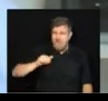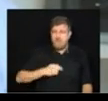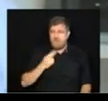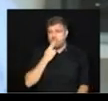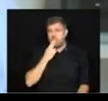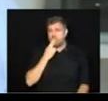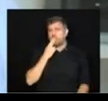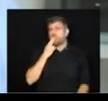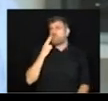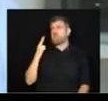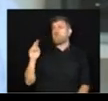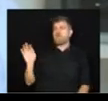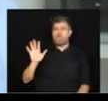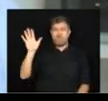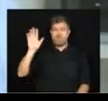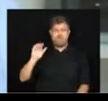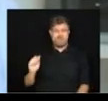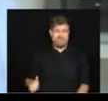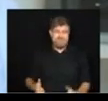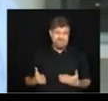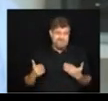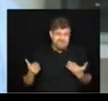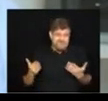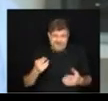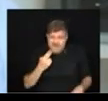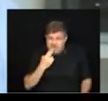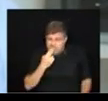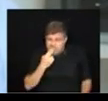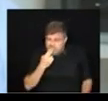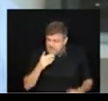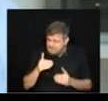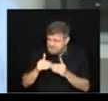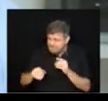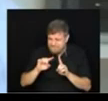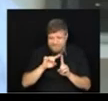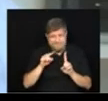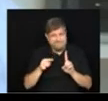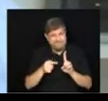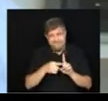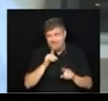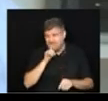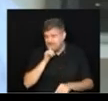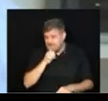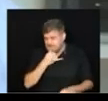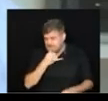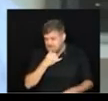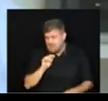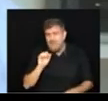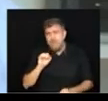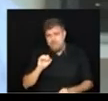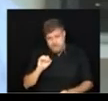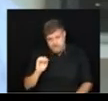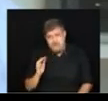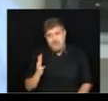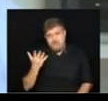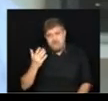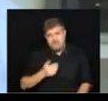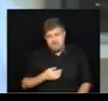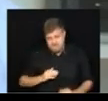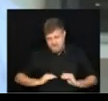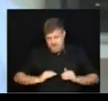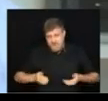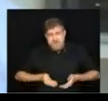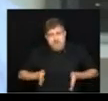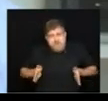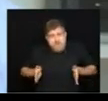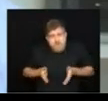é? Uma droga lícita, mas que infelizmente também pode restringir o crescimento da